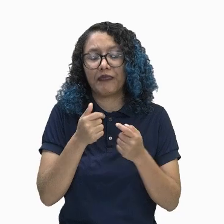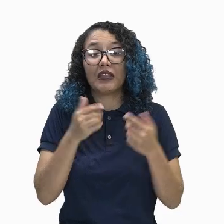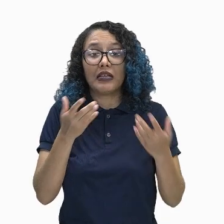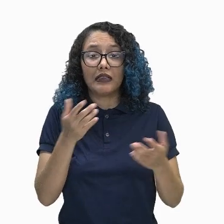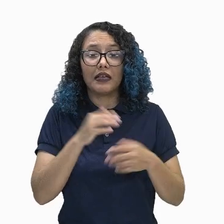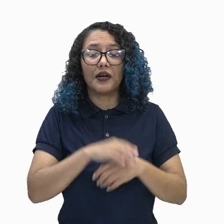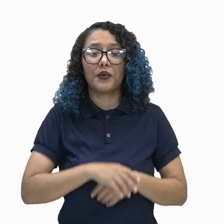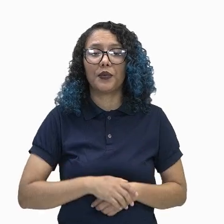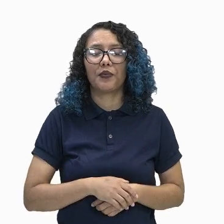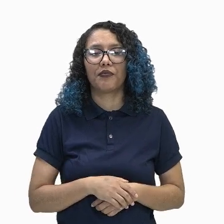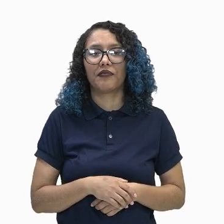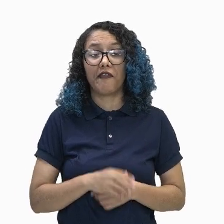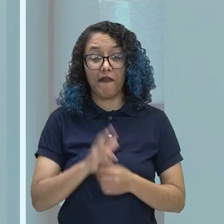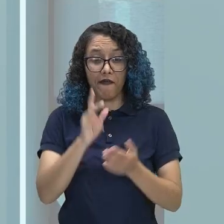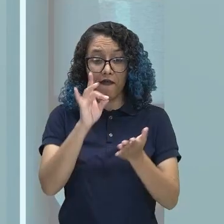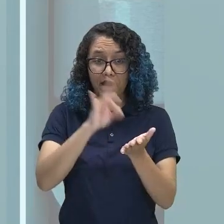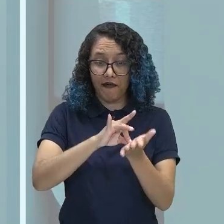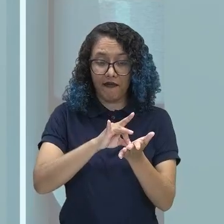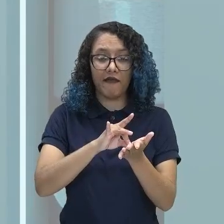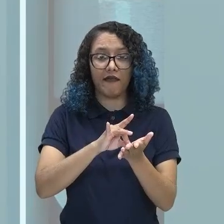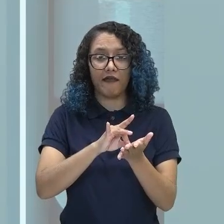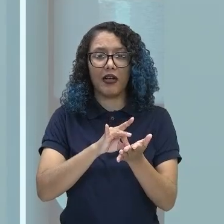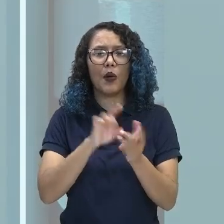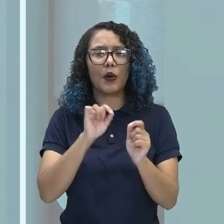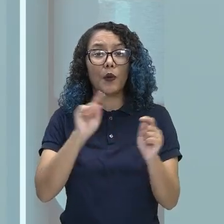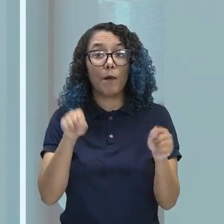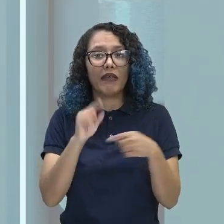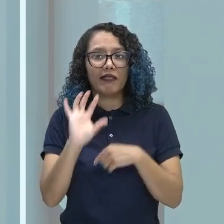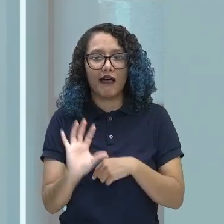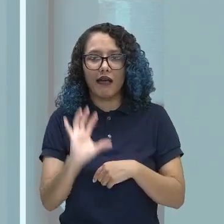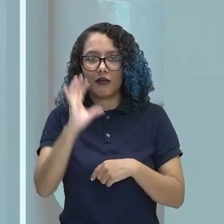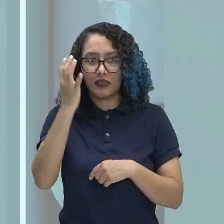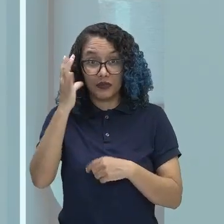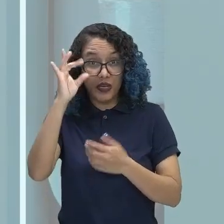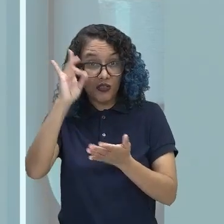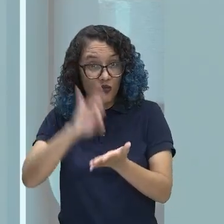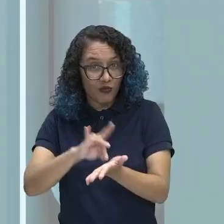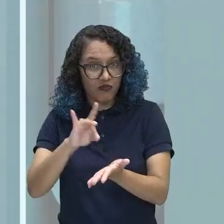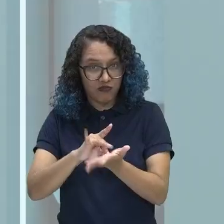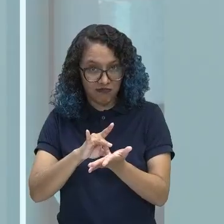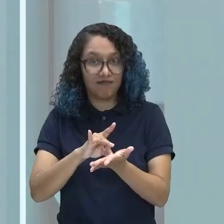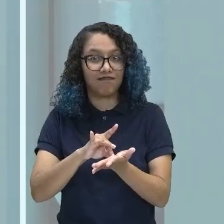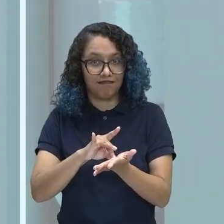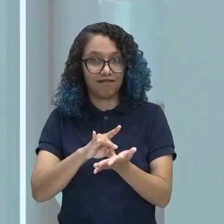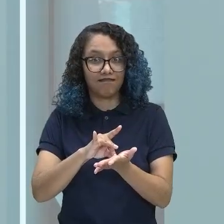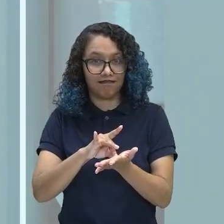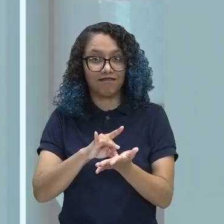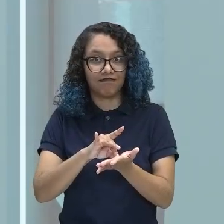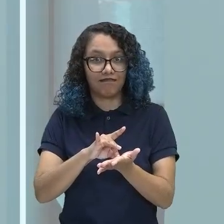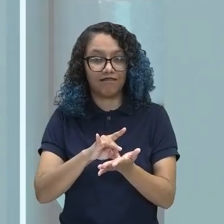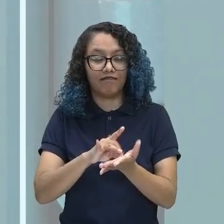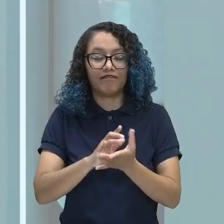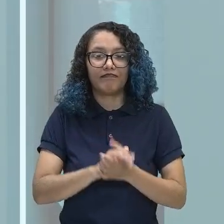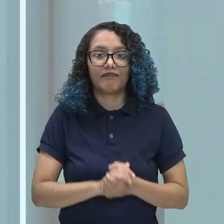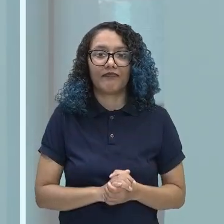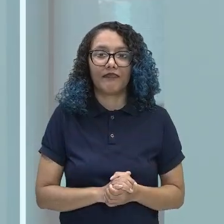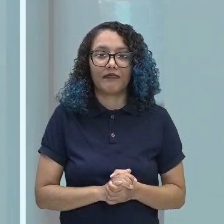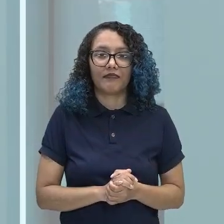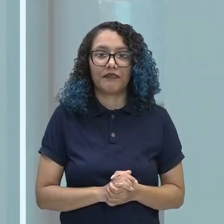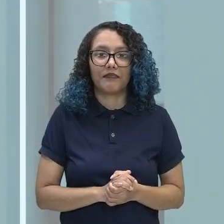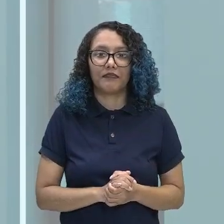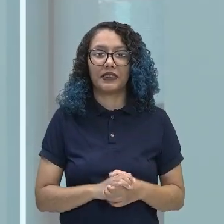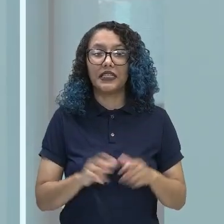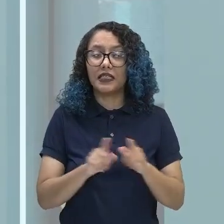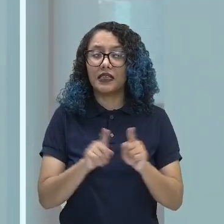fatos, eles são acontecimentos reais, certo? E perceba que o fato, ele é independente